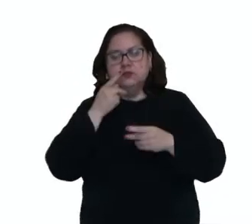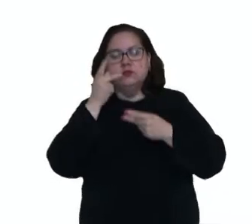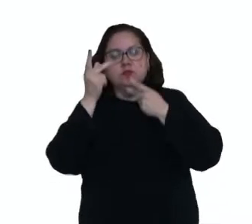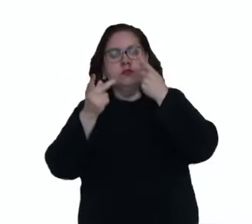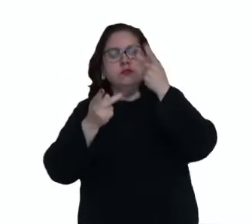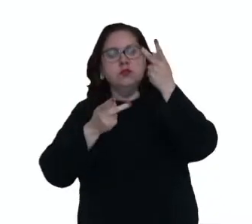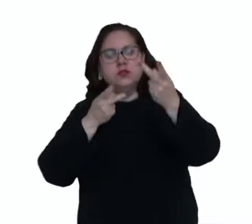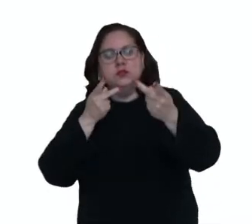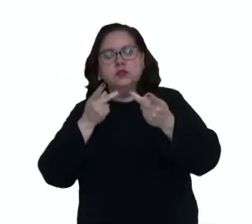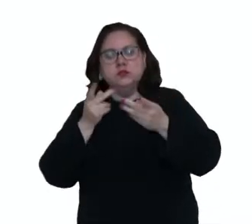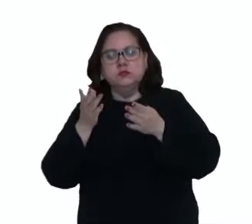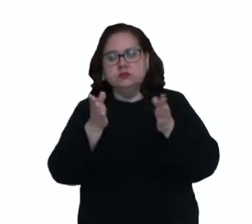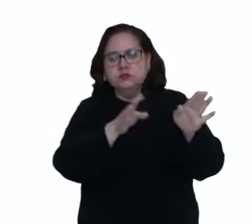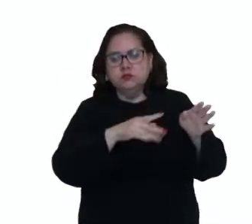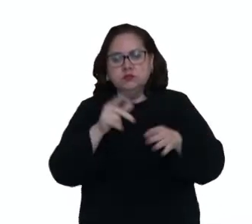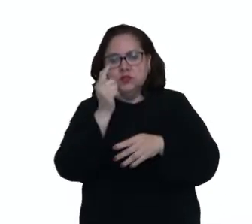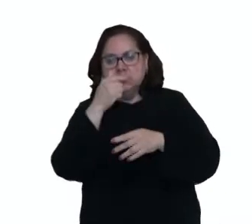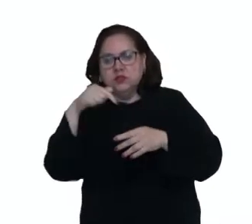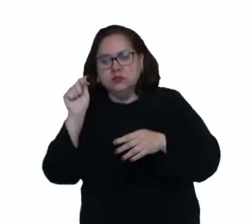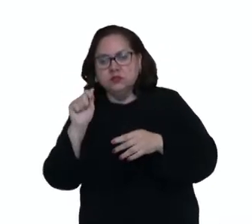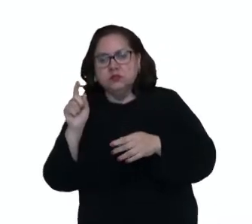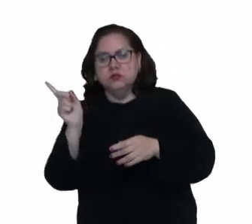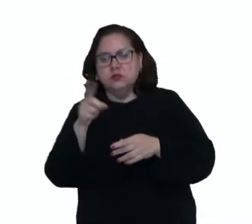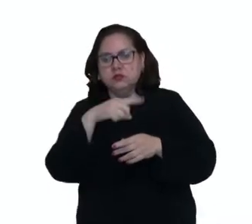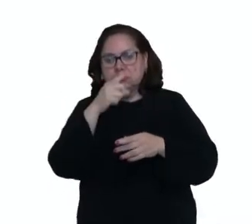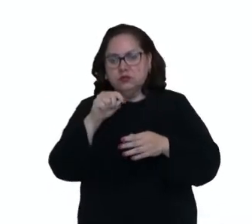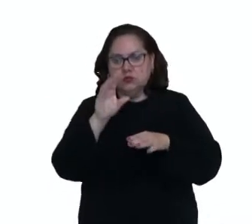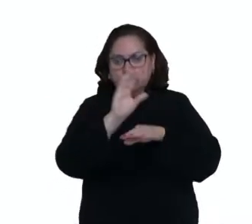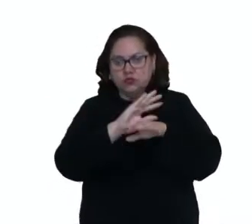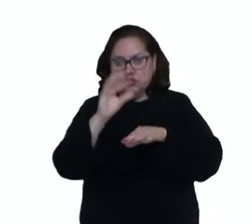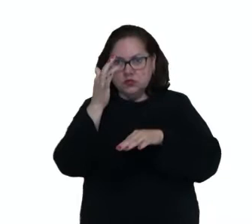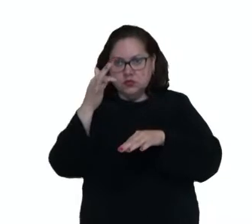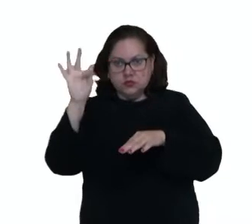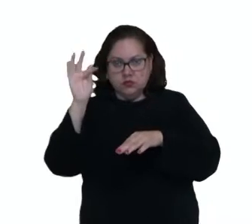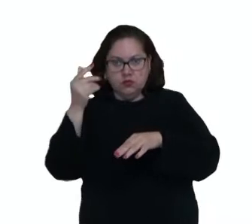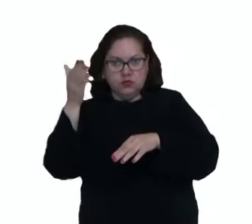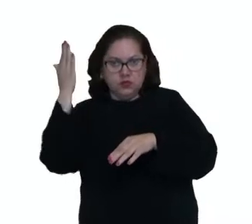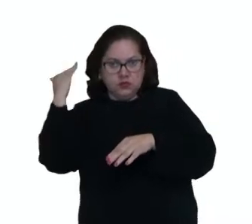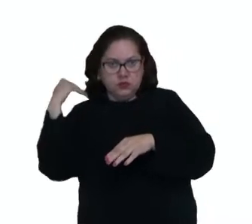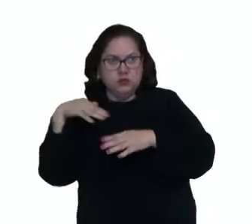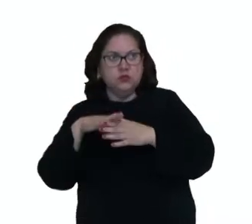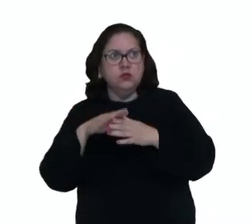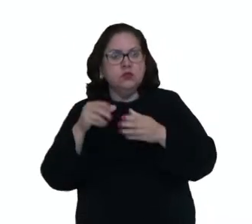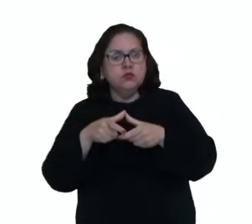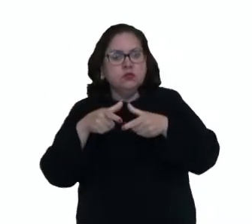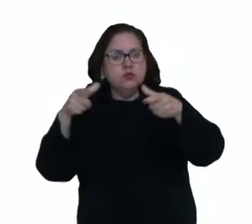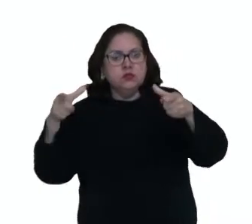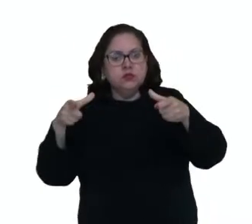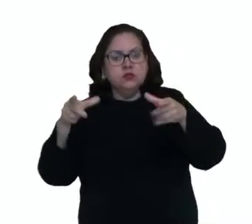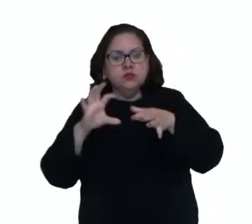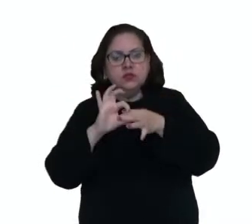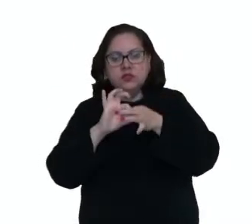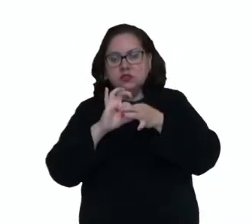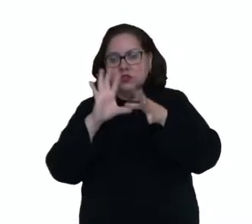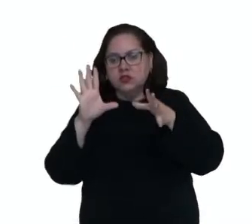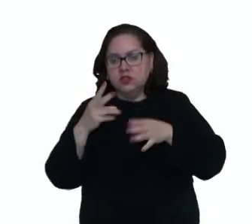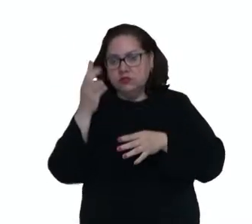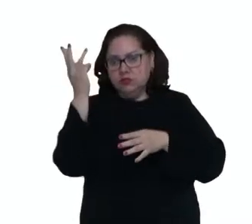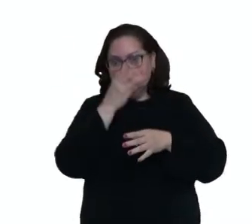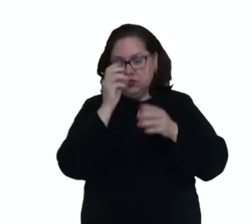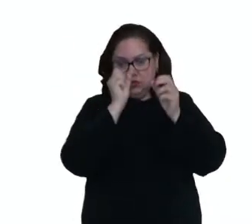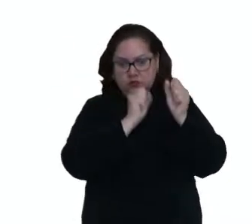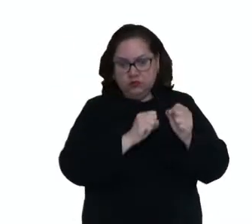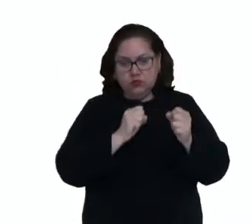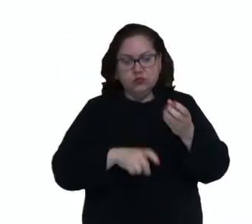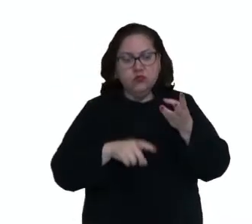expressão, associações negadas na Constituição anterior, né? Uma ampla autonomia aos três poderes, que